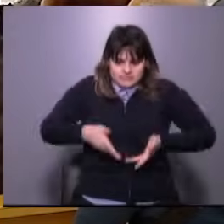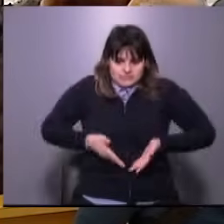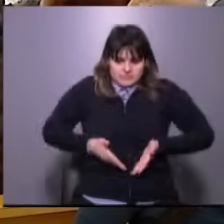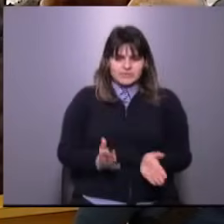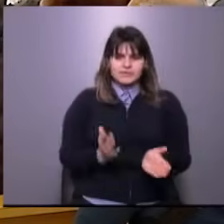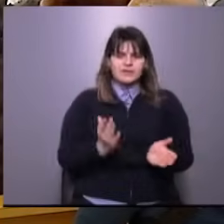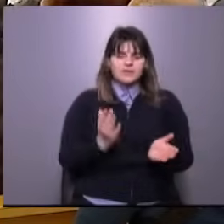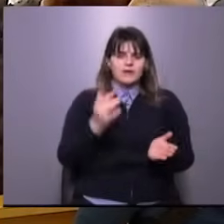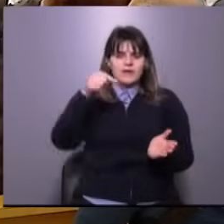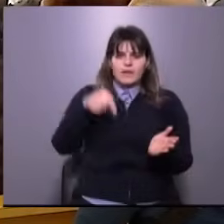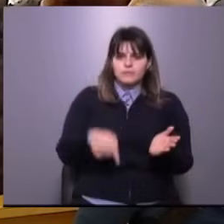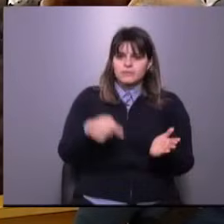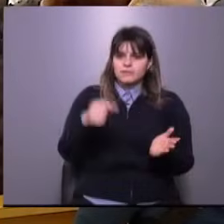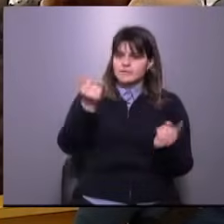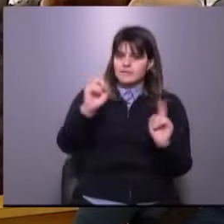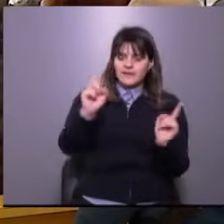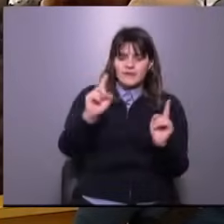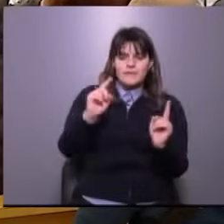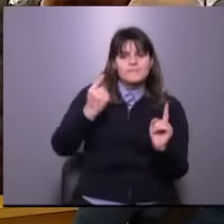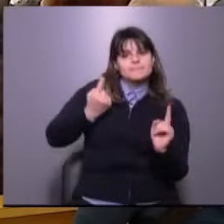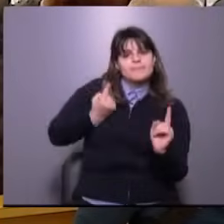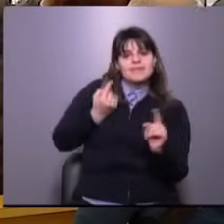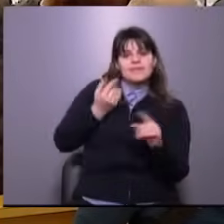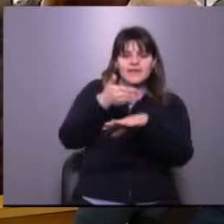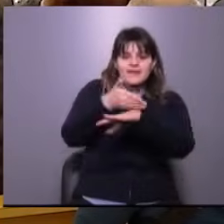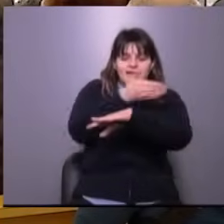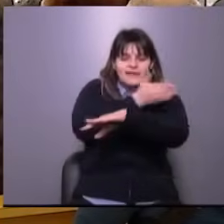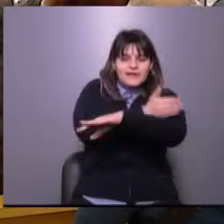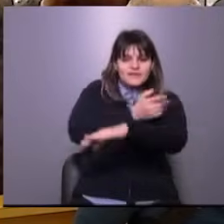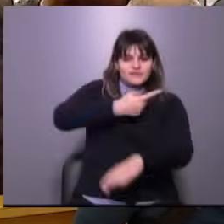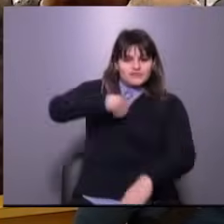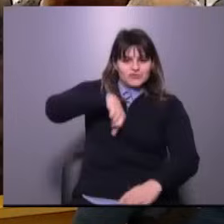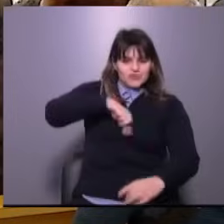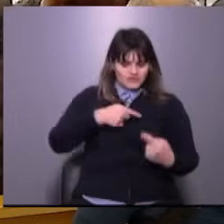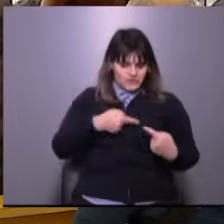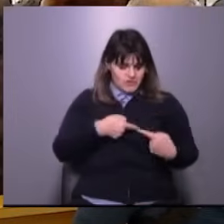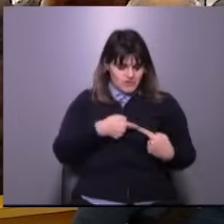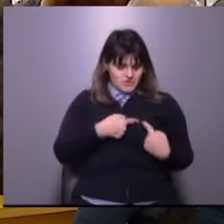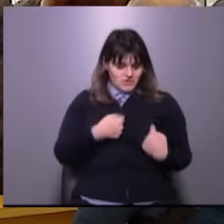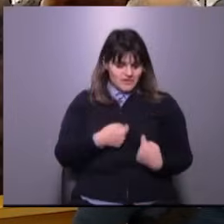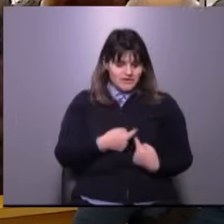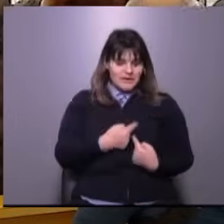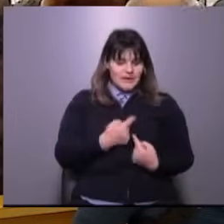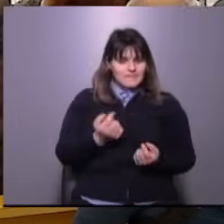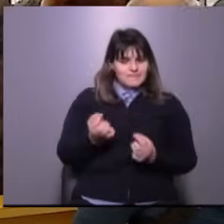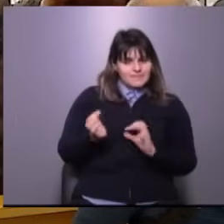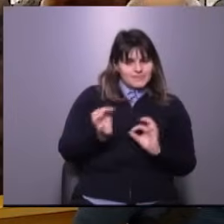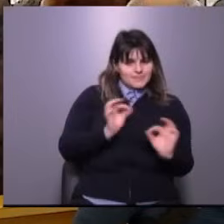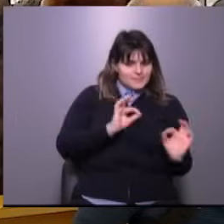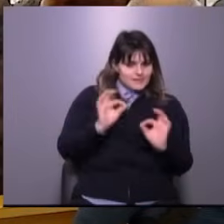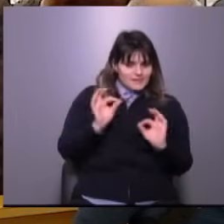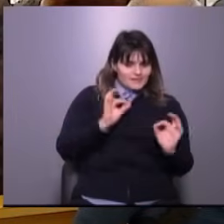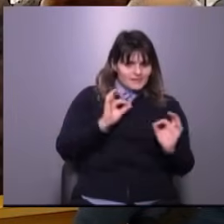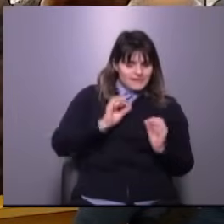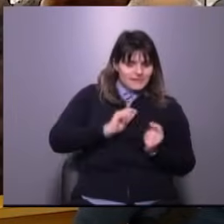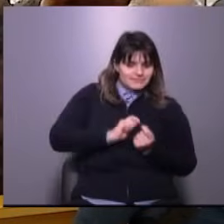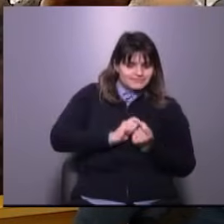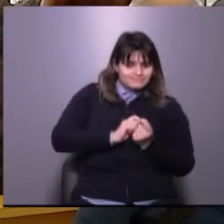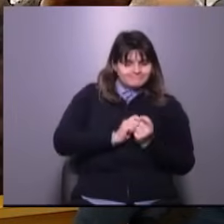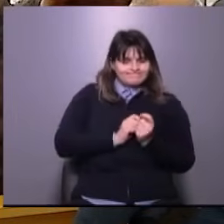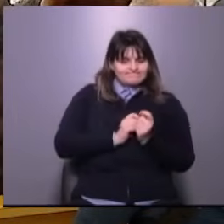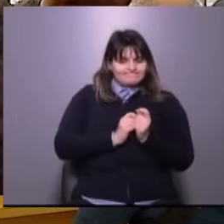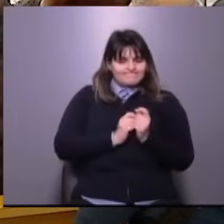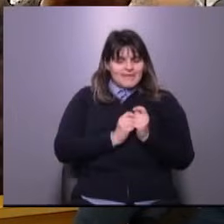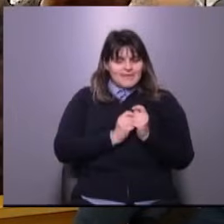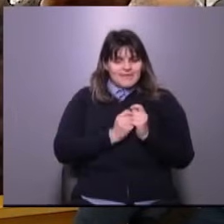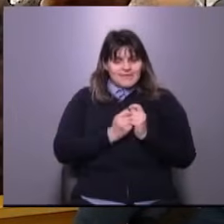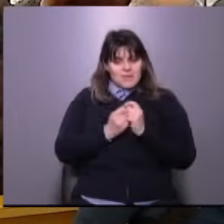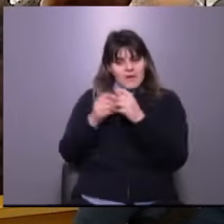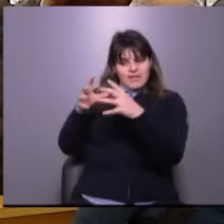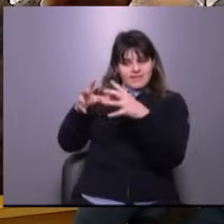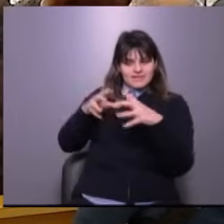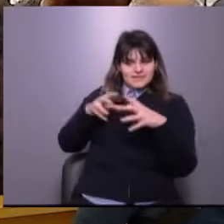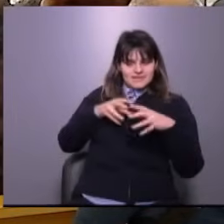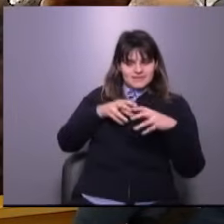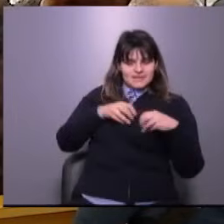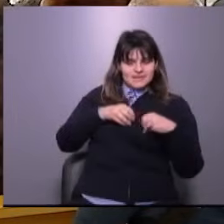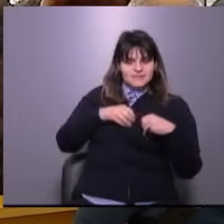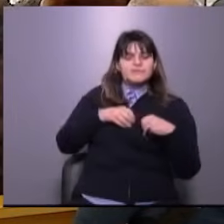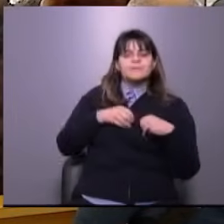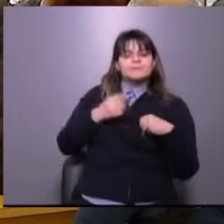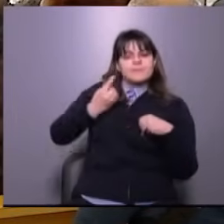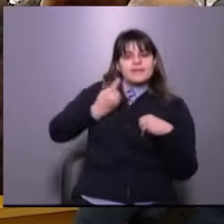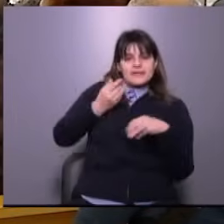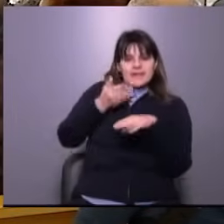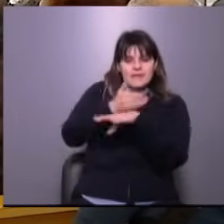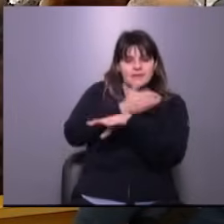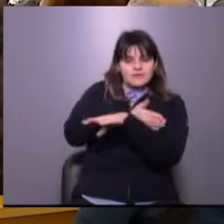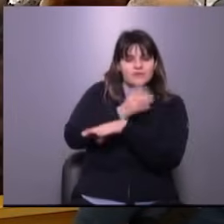estalar de dedos. Exige preparação do coração. Exige conversão. Exige